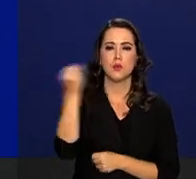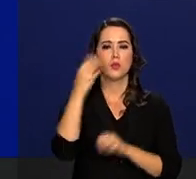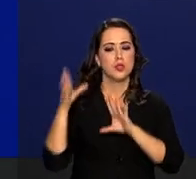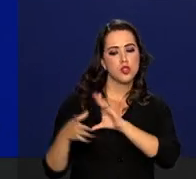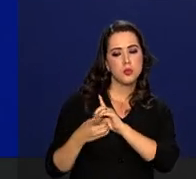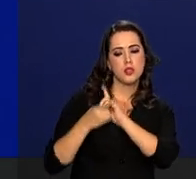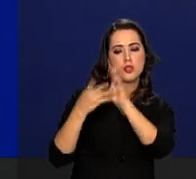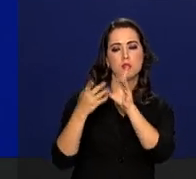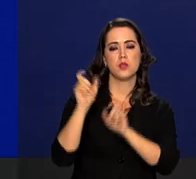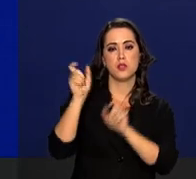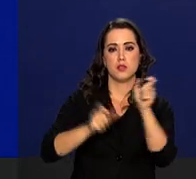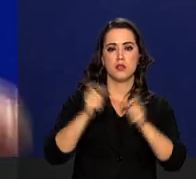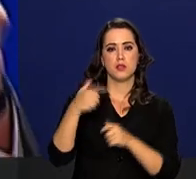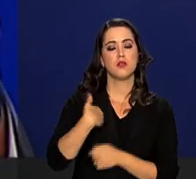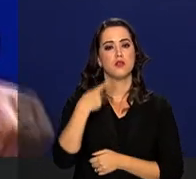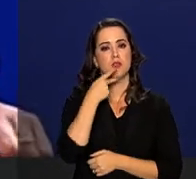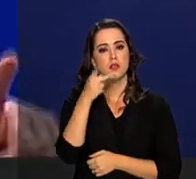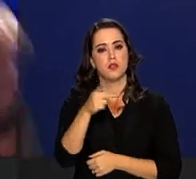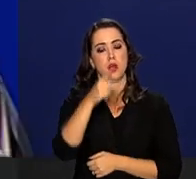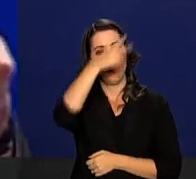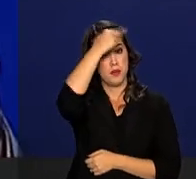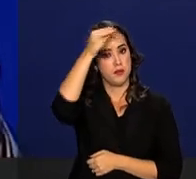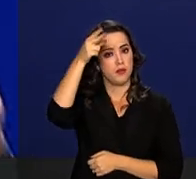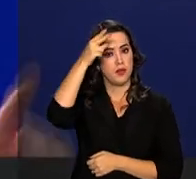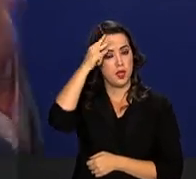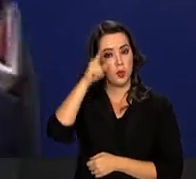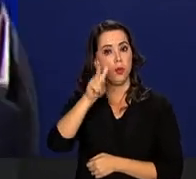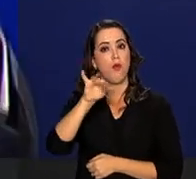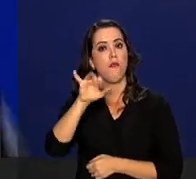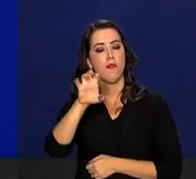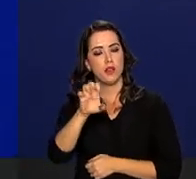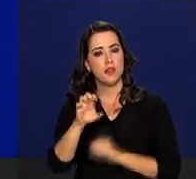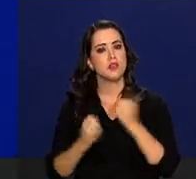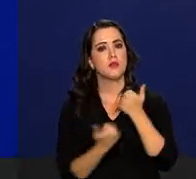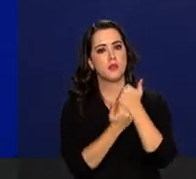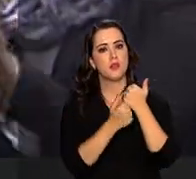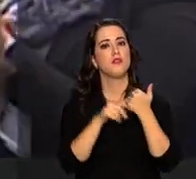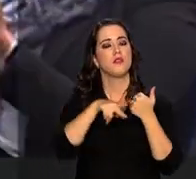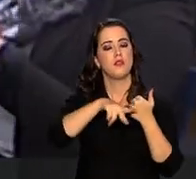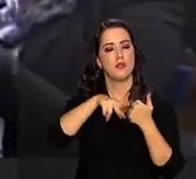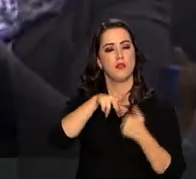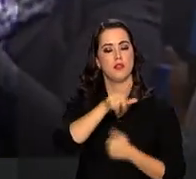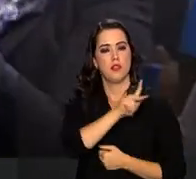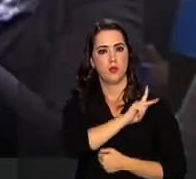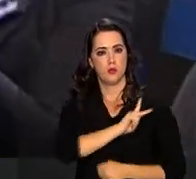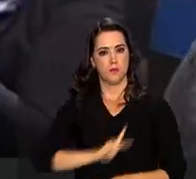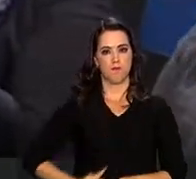democracia brasileira, agentes públicos que se chamam prefeitos, vice-prefeitos e vereadores. Aplausos.